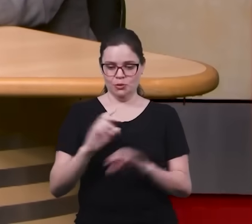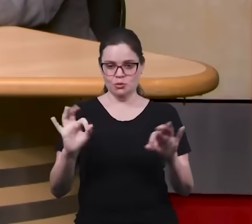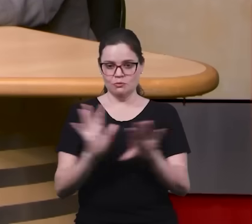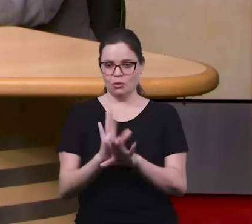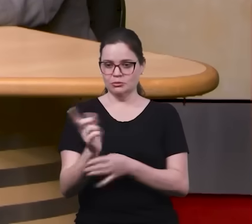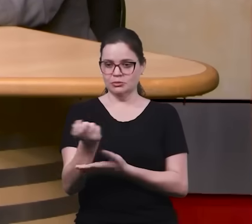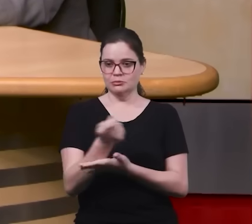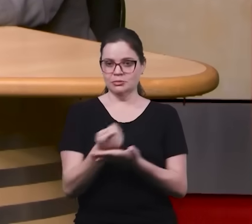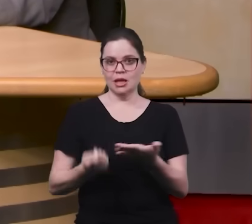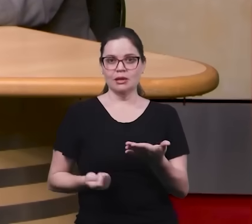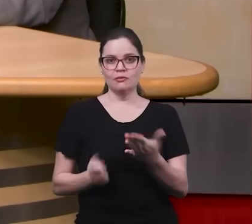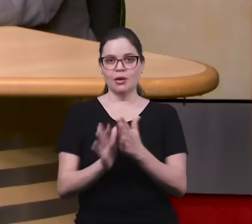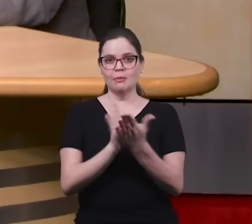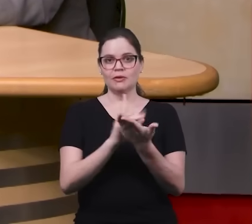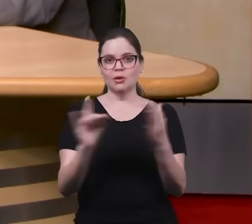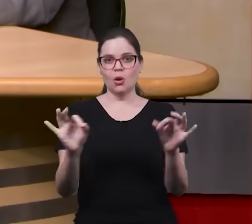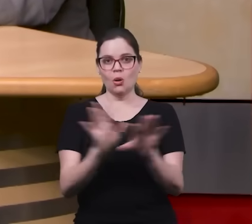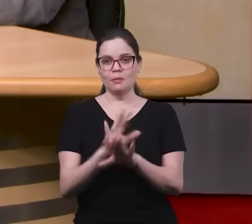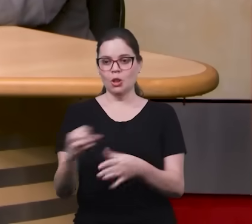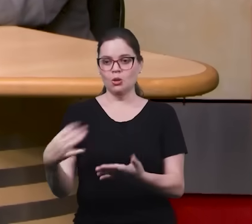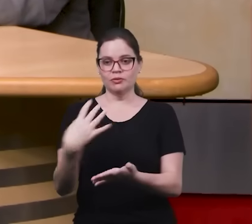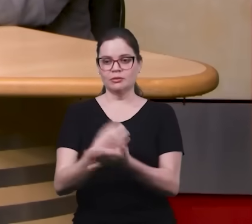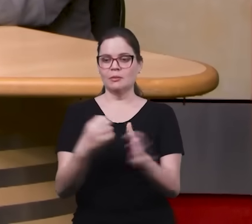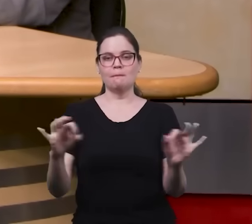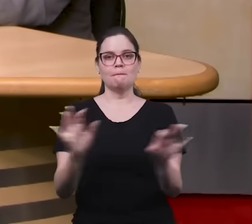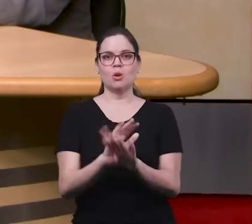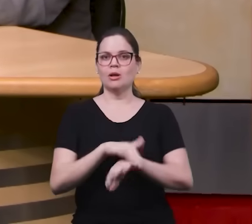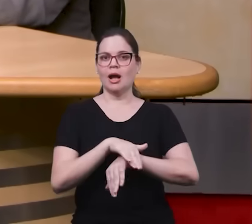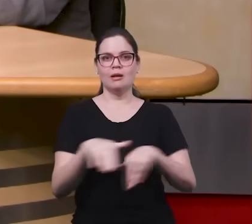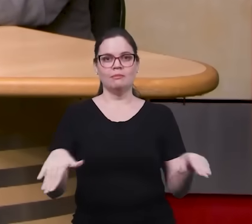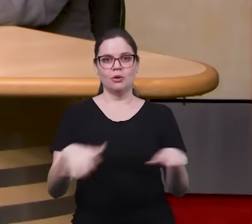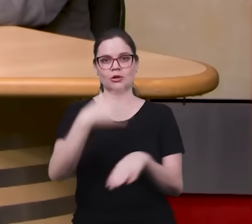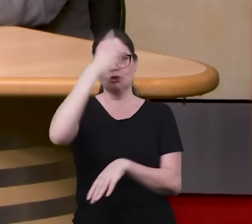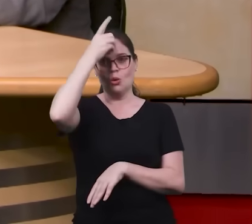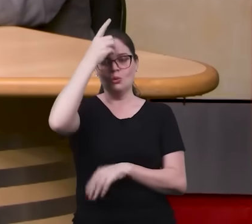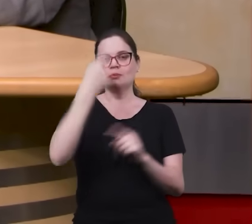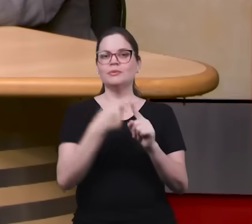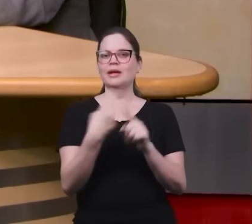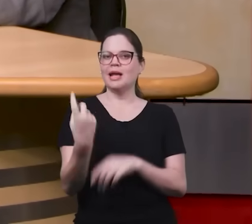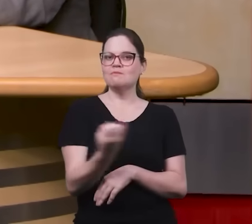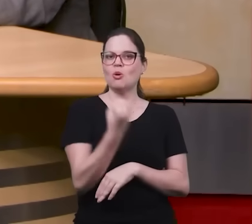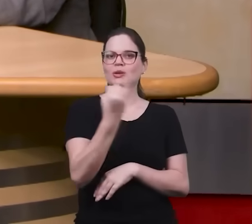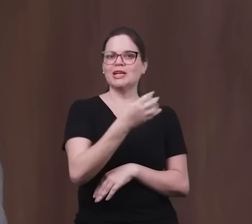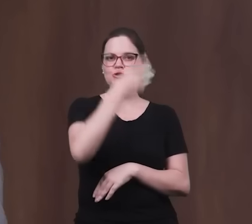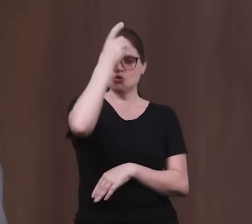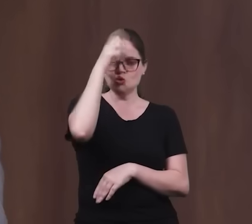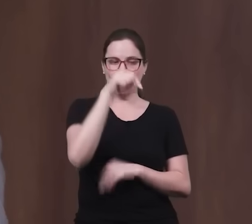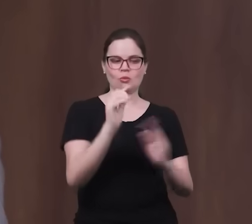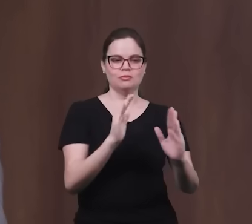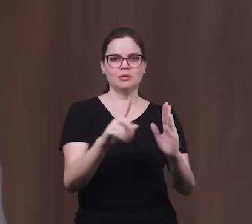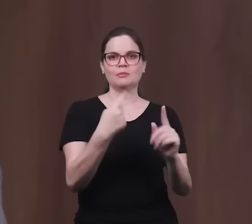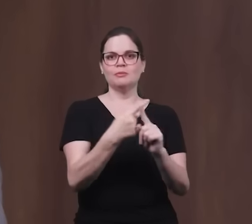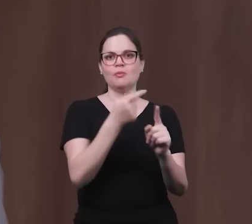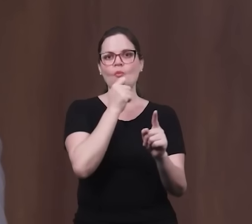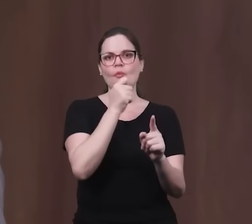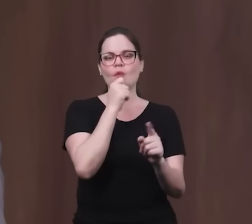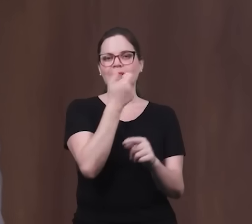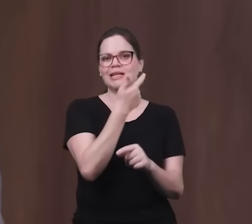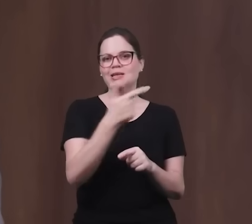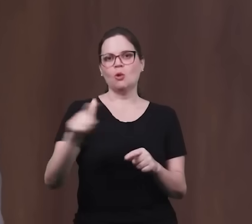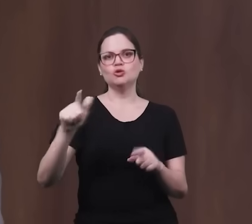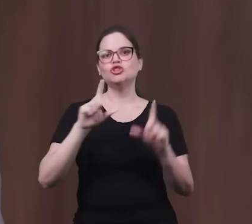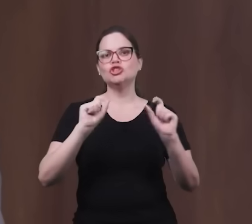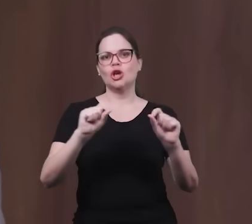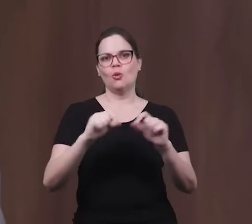porque a manifestação do Espírito Santo seria importante naquele período, porque não havia ainda o cânon